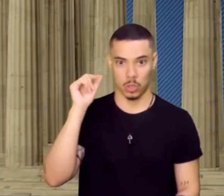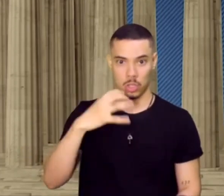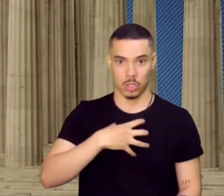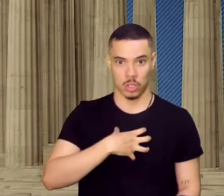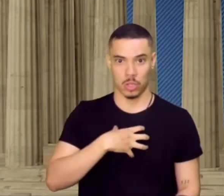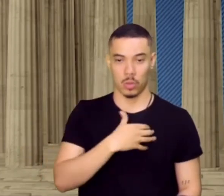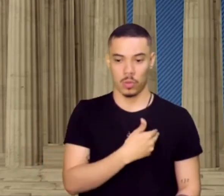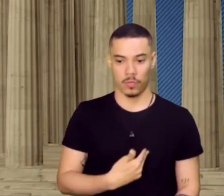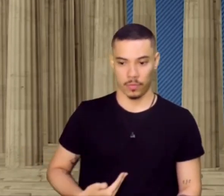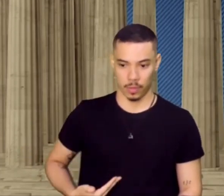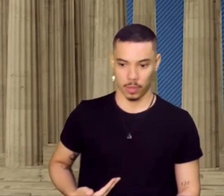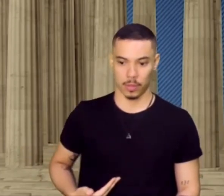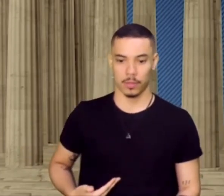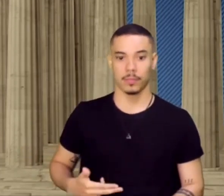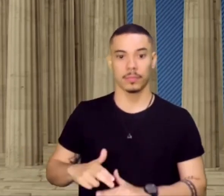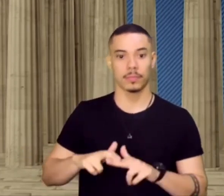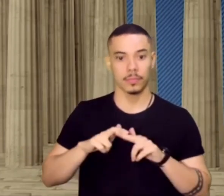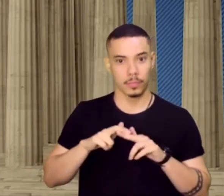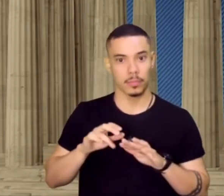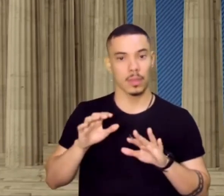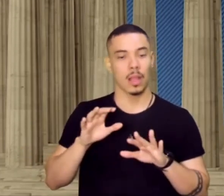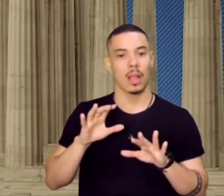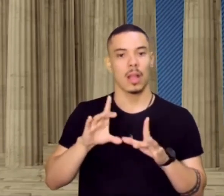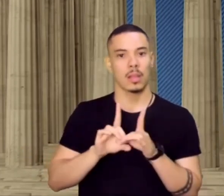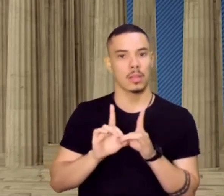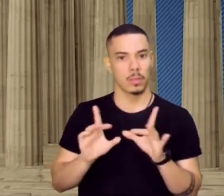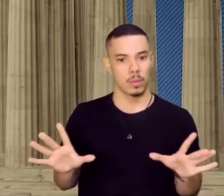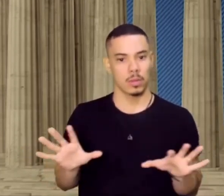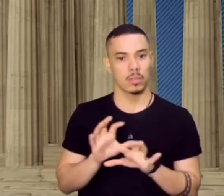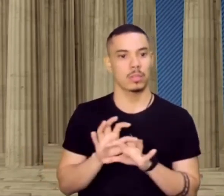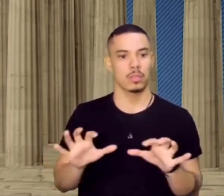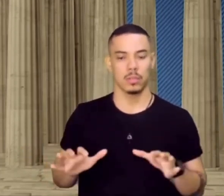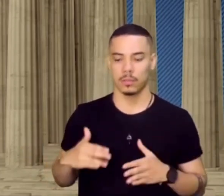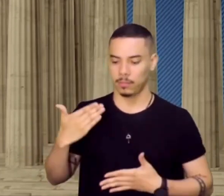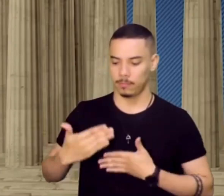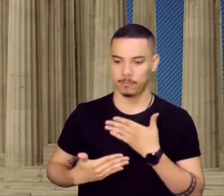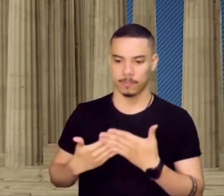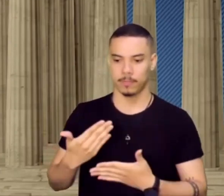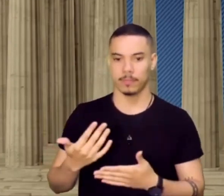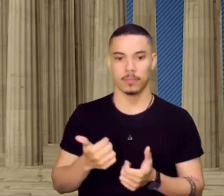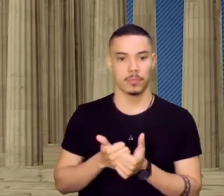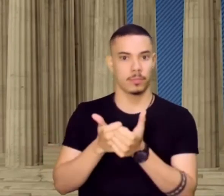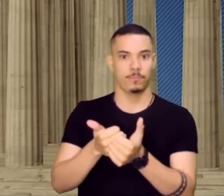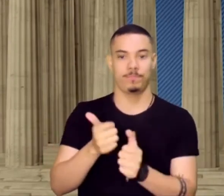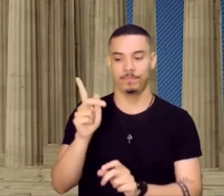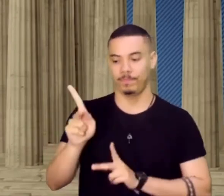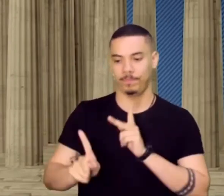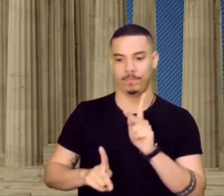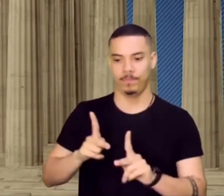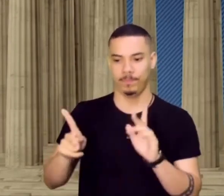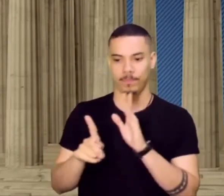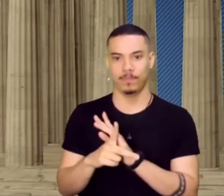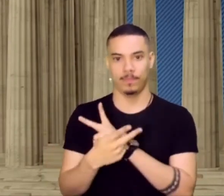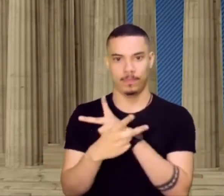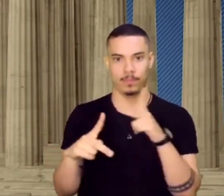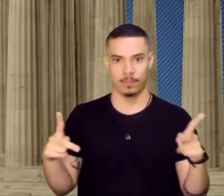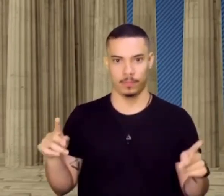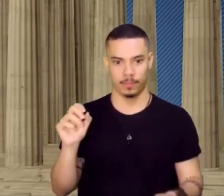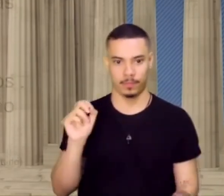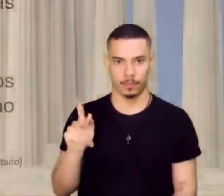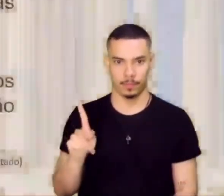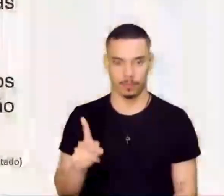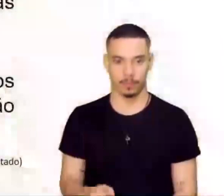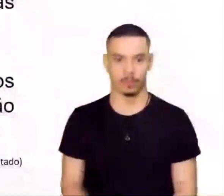nessa perspectiva. A democracia ela vai caminhando conforme a população. Ok? Vamos